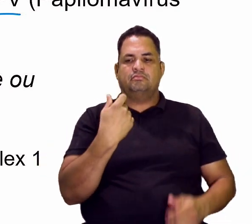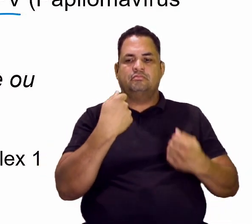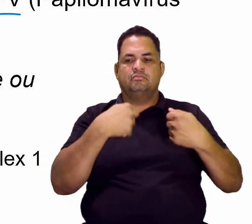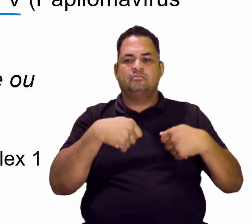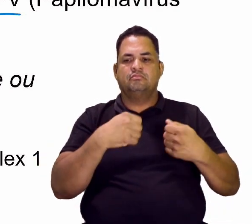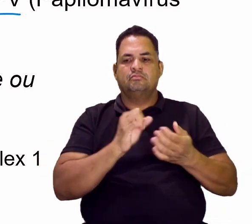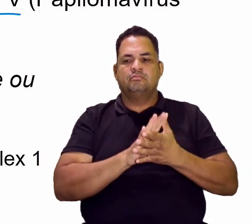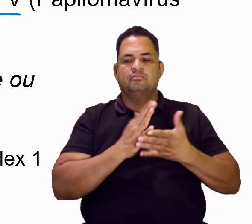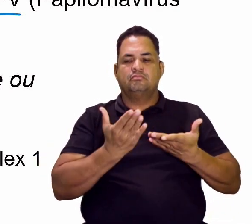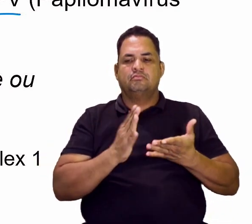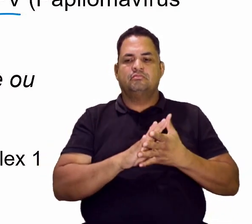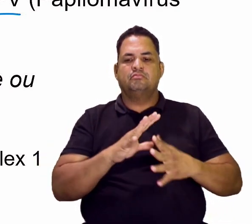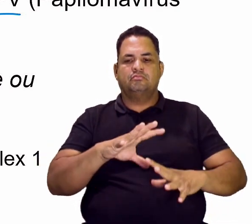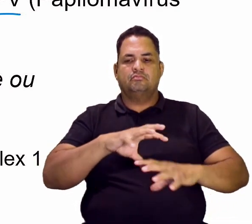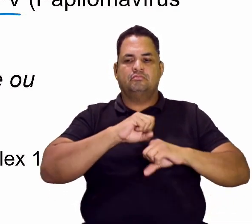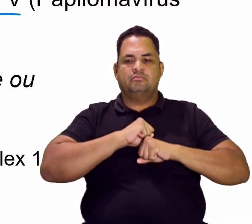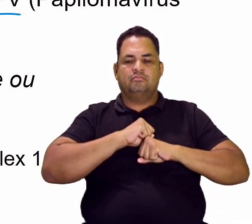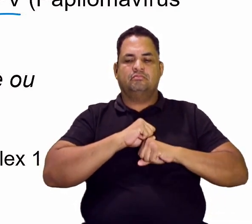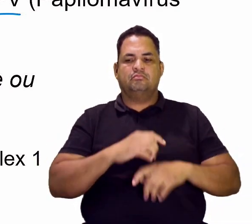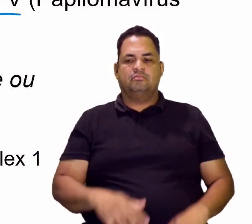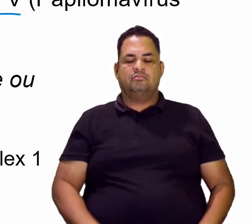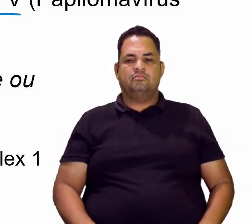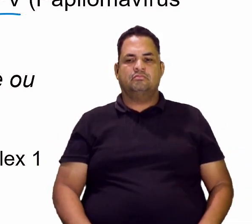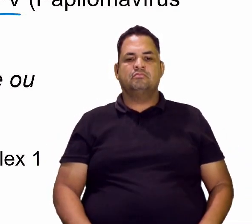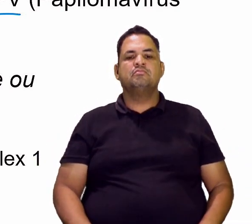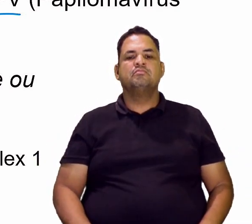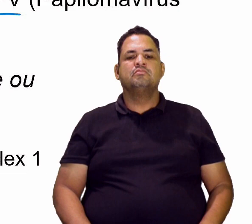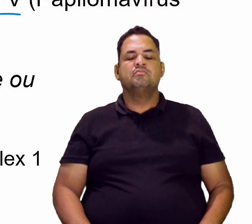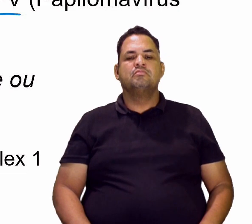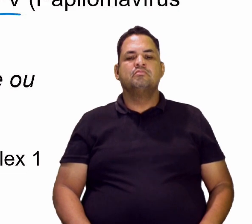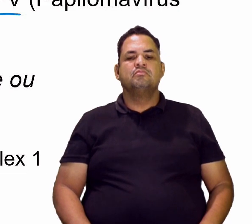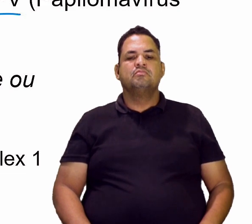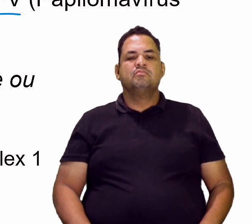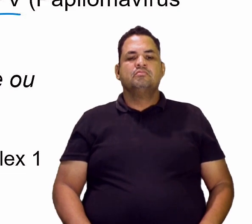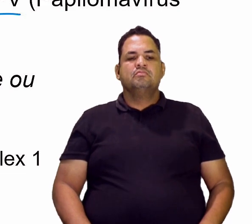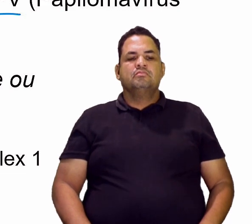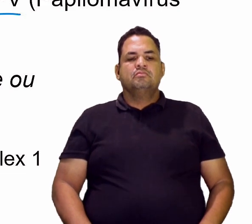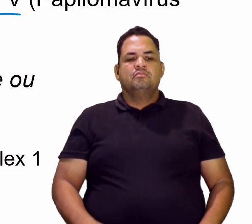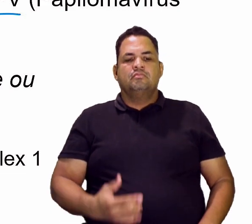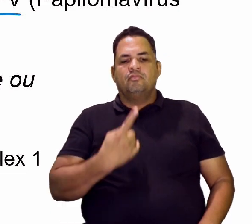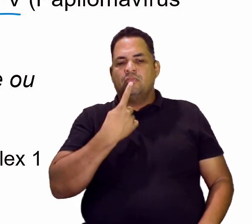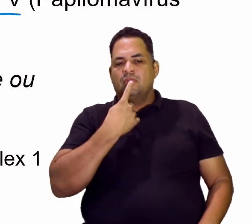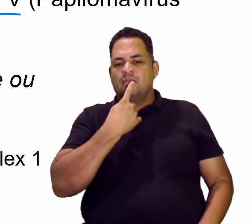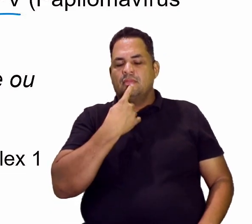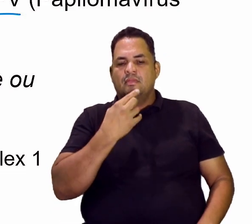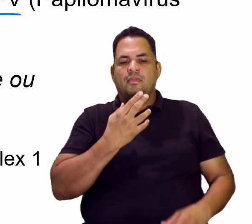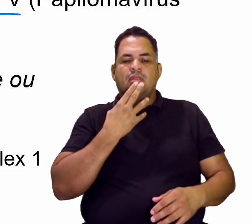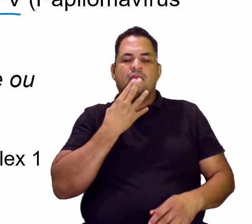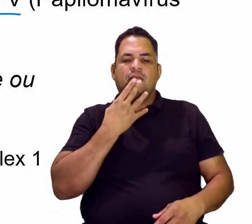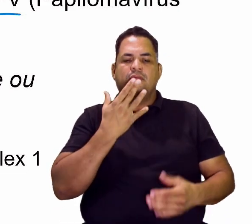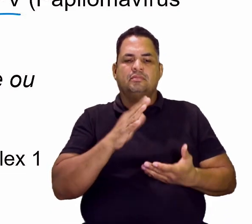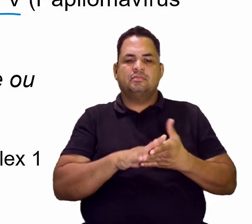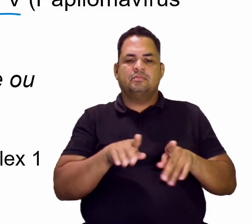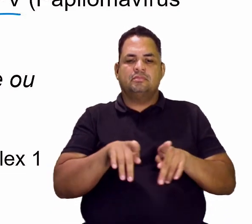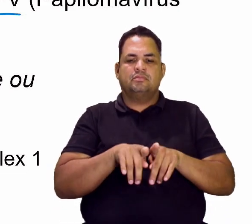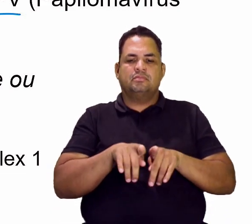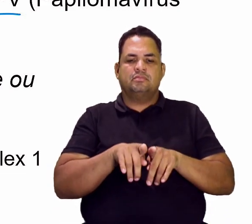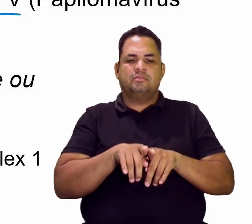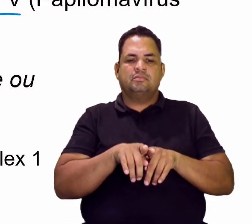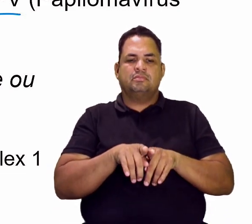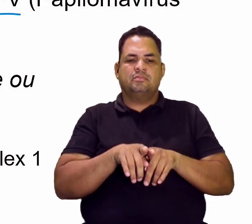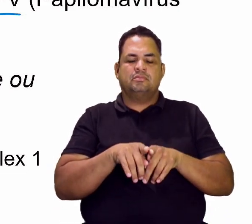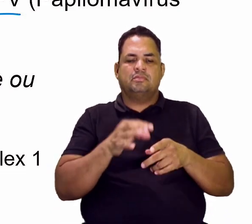ser contaminados, tá? Essa herpes labial é aquele que dá na região